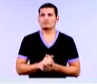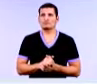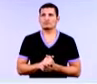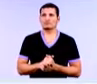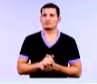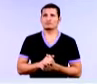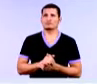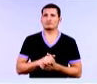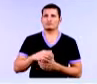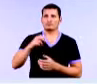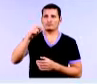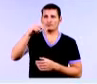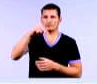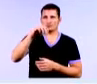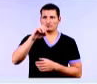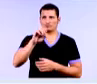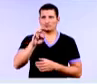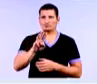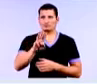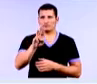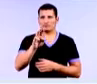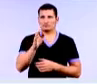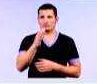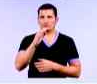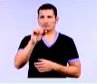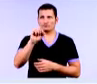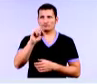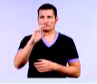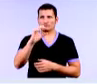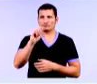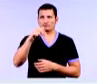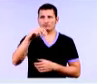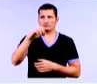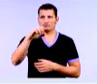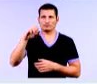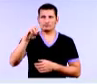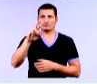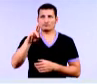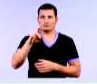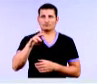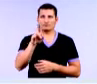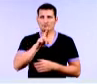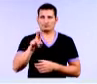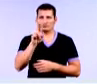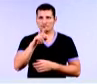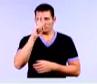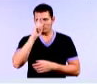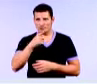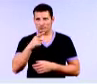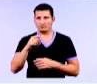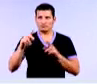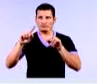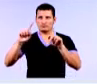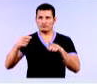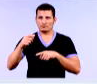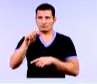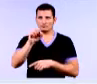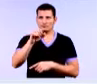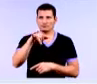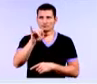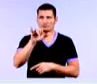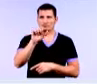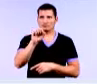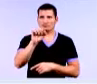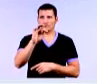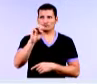colocar new scanner e vamos utilizar o comando system.in, ou seja, eu vou dizer